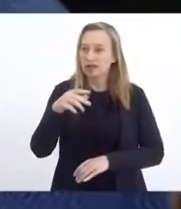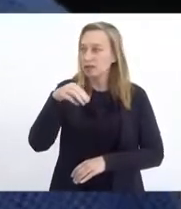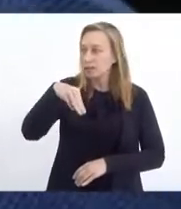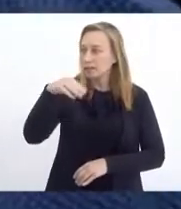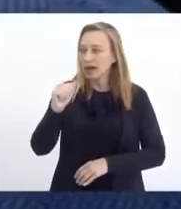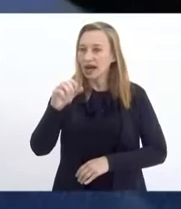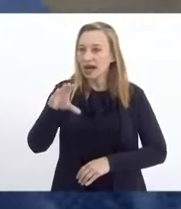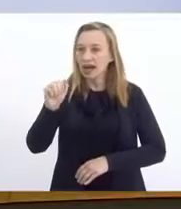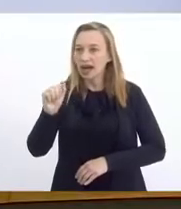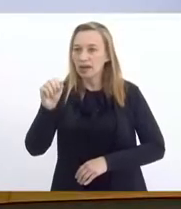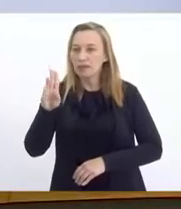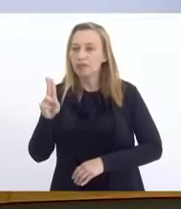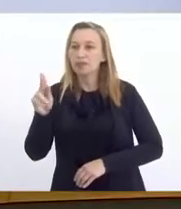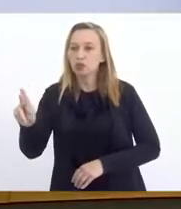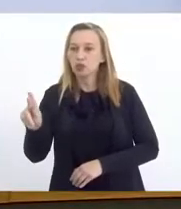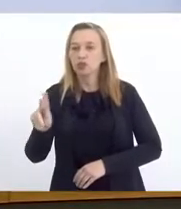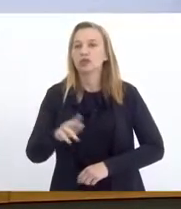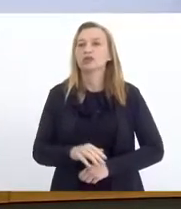prefeito.